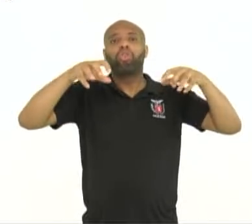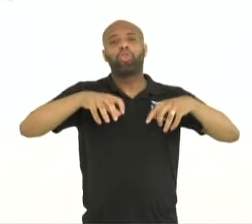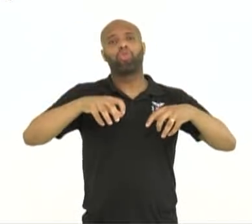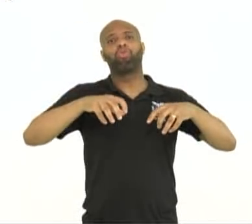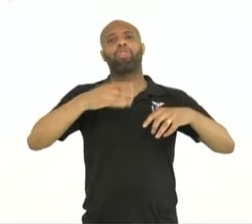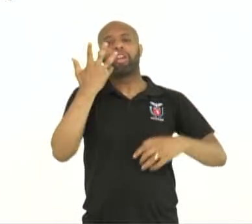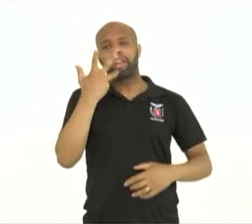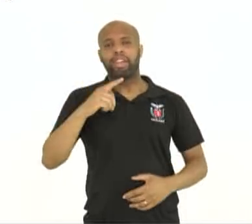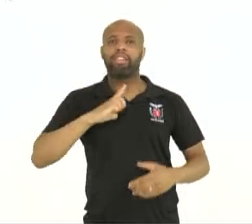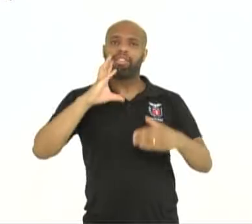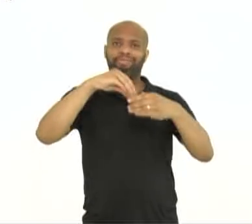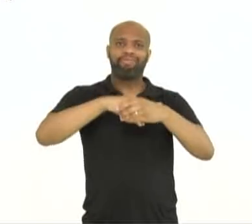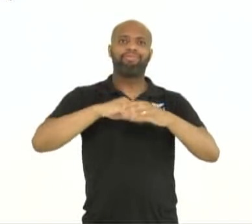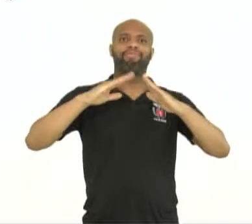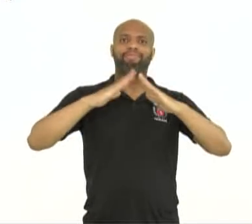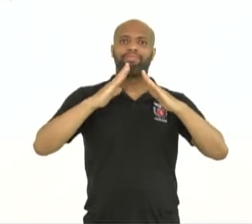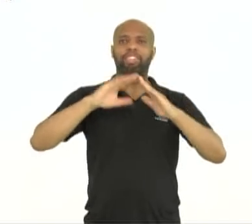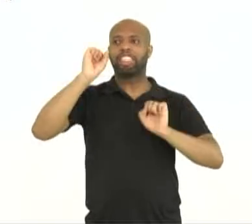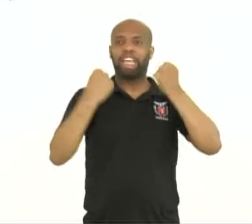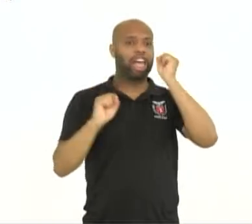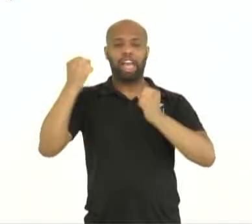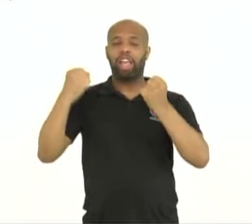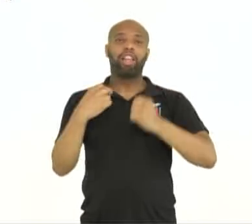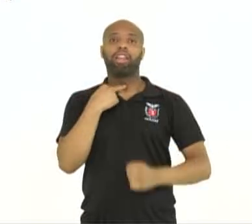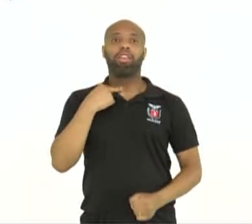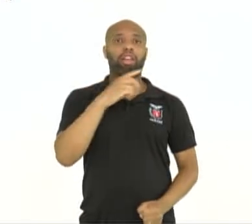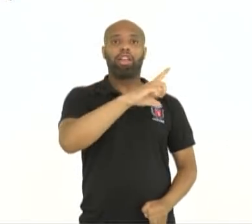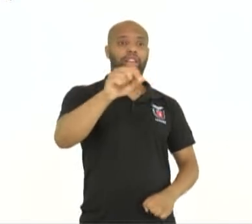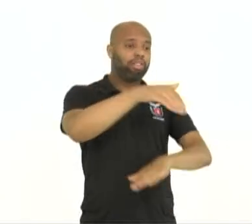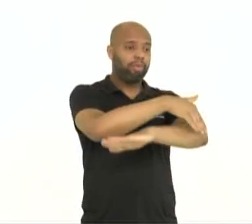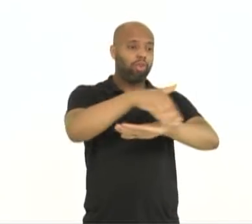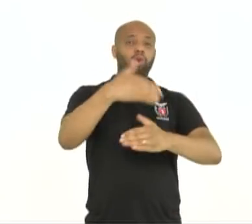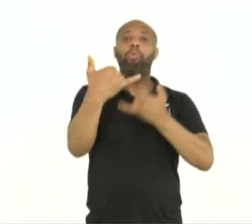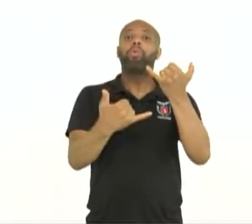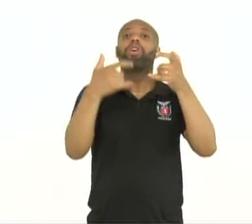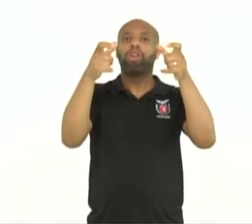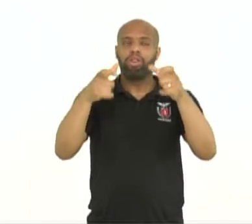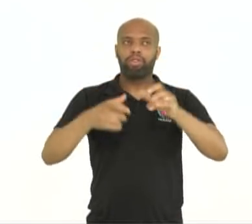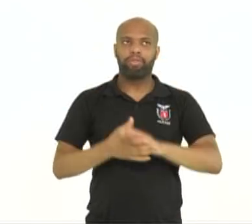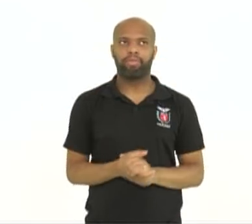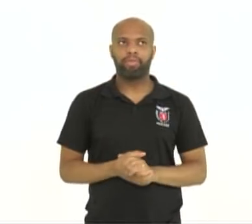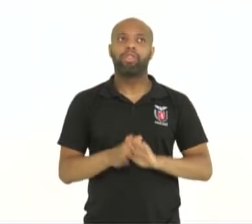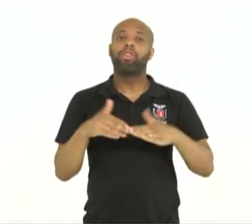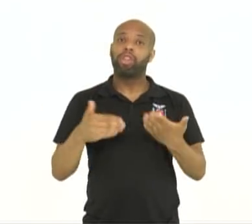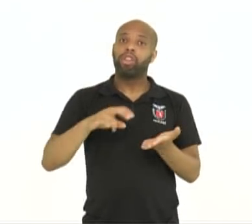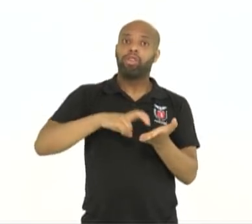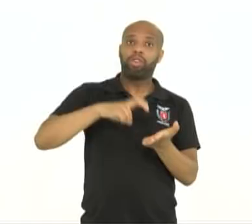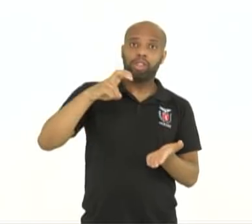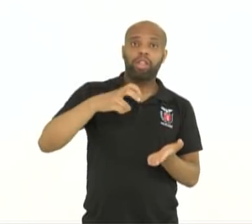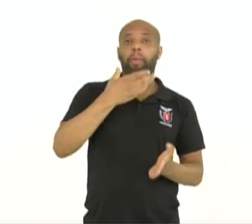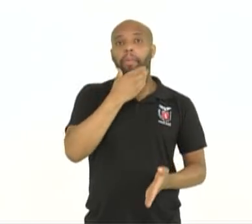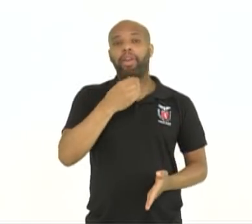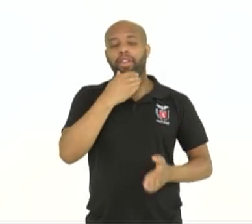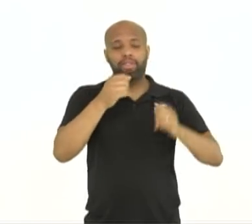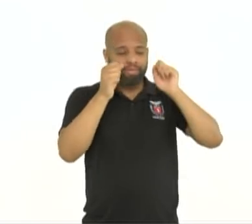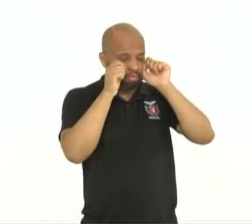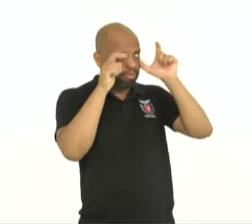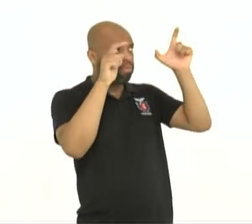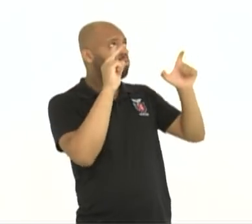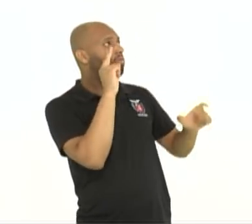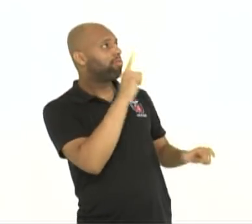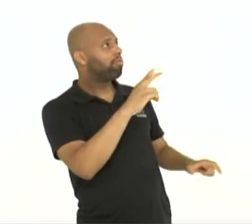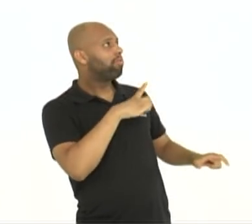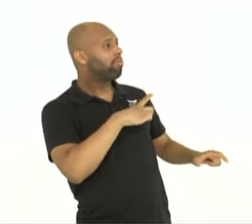excitadas porque não podem sair à rua e não têm onde brincar. De manhã, o menino acordava e olhava